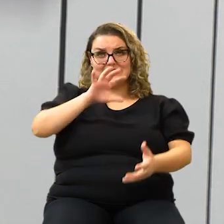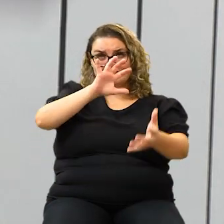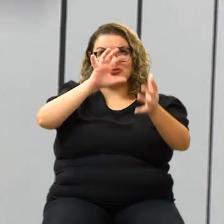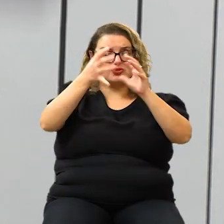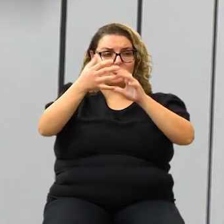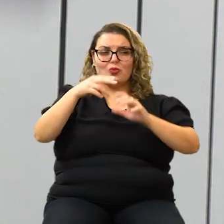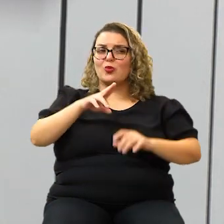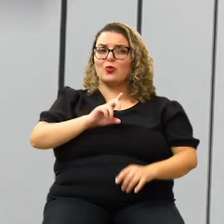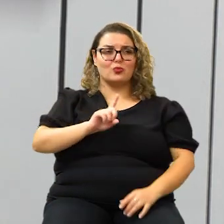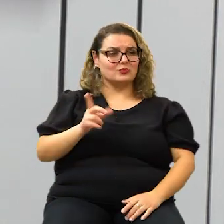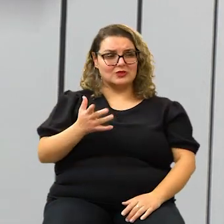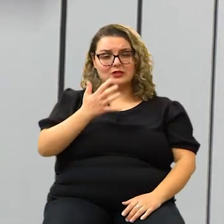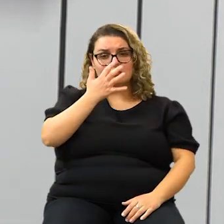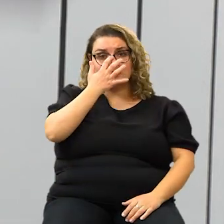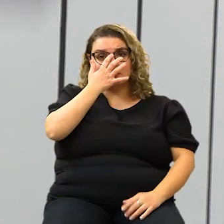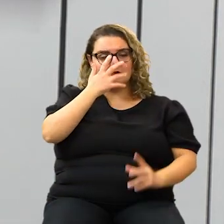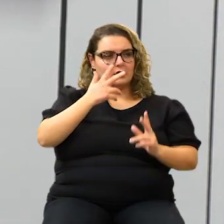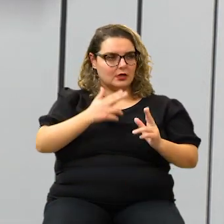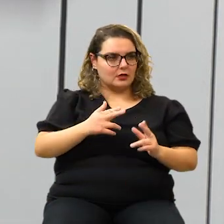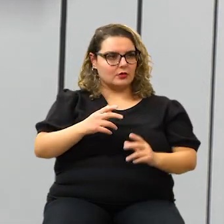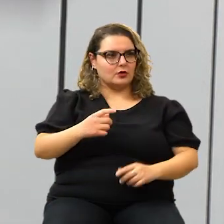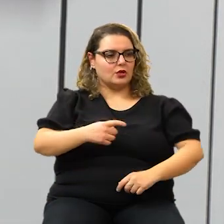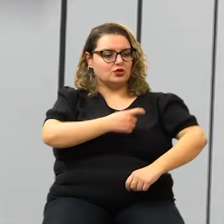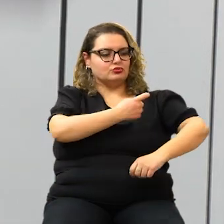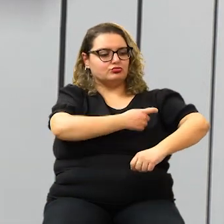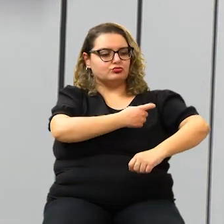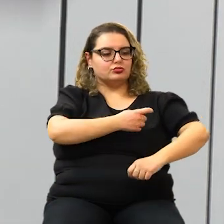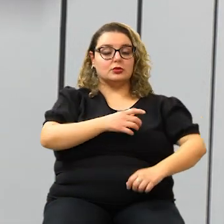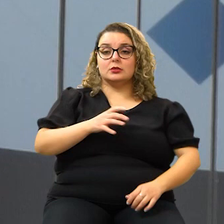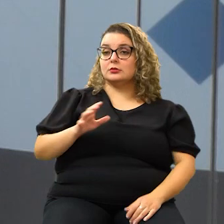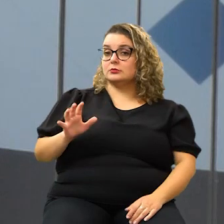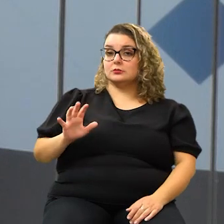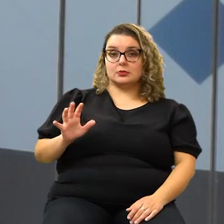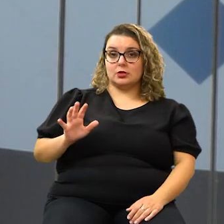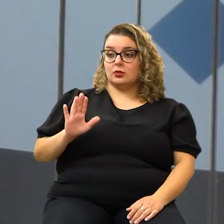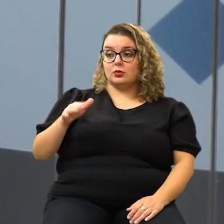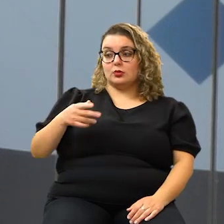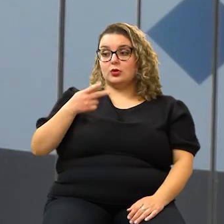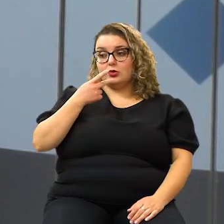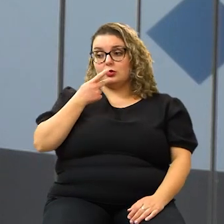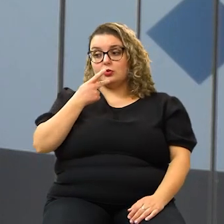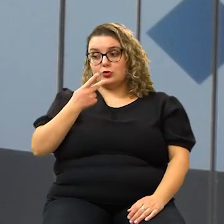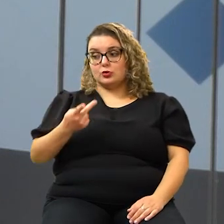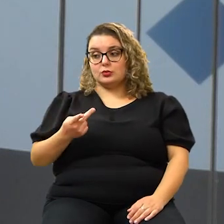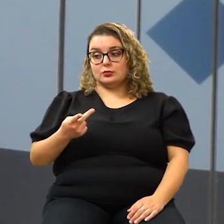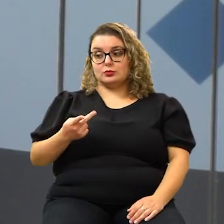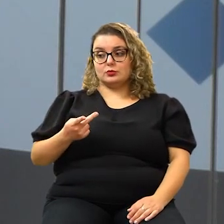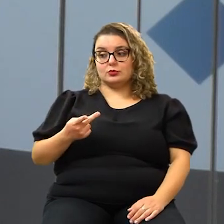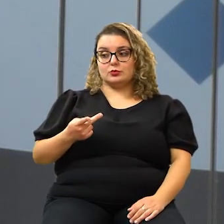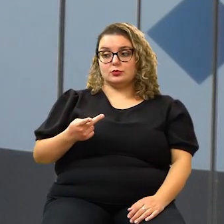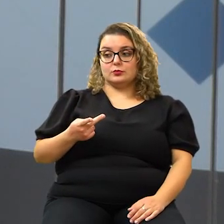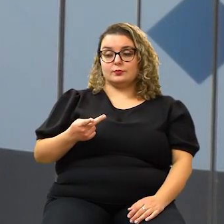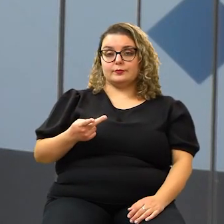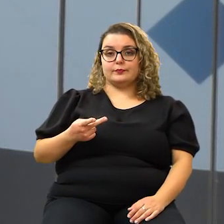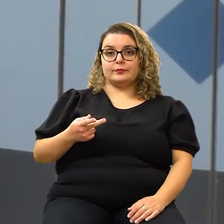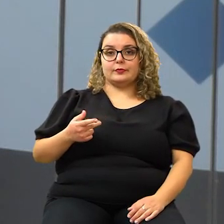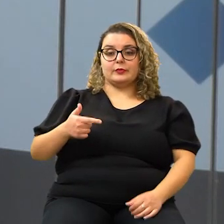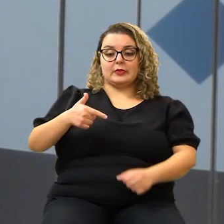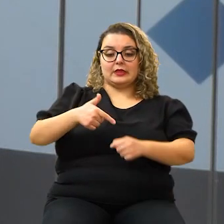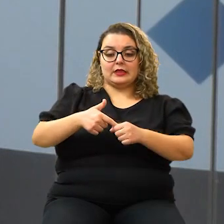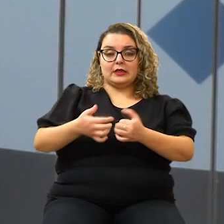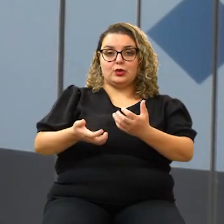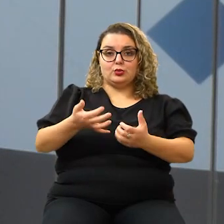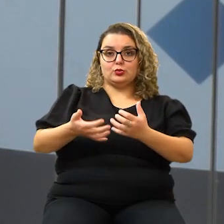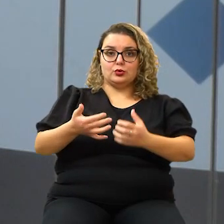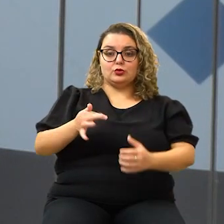mudança climática ou é igual essa questão do spray? Não, quando a gente fala na queima de